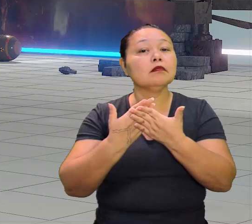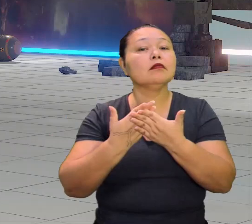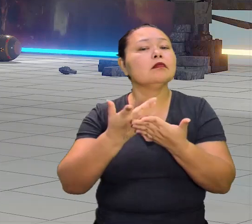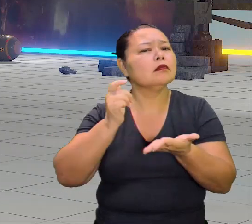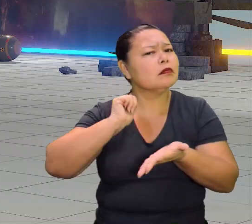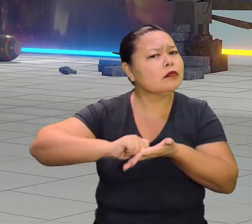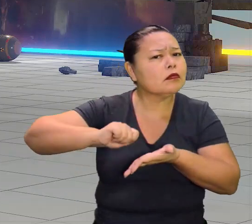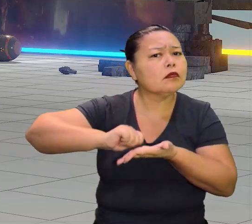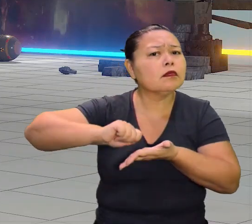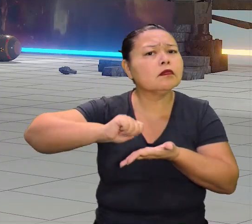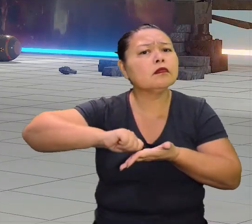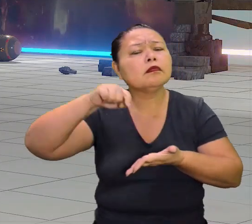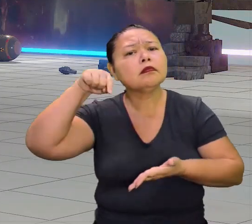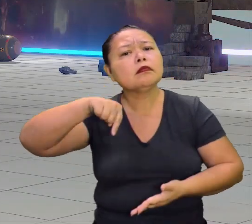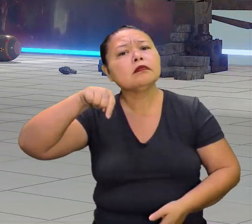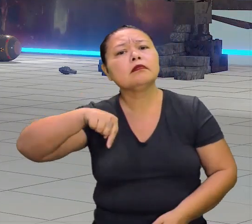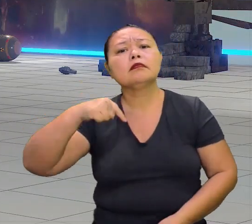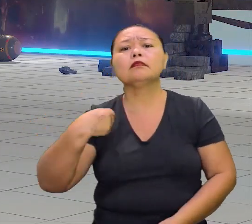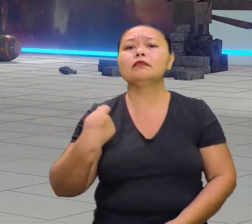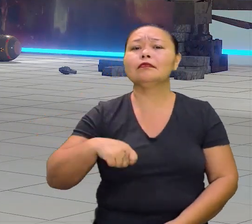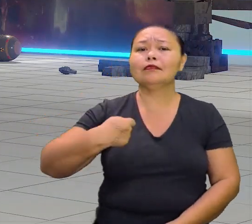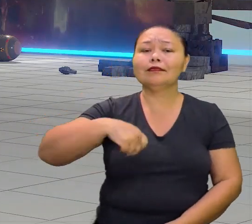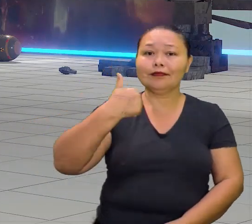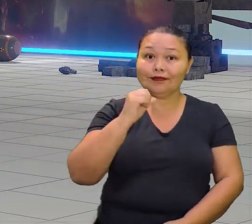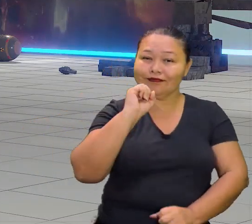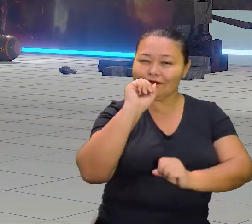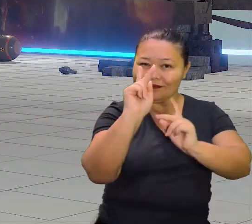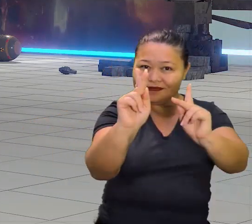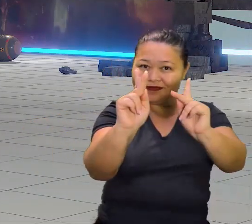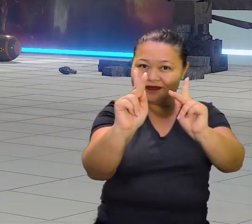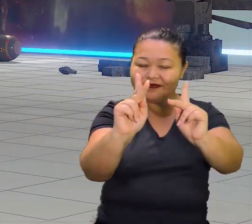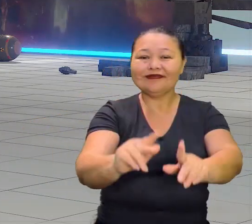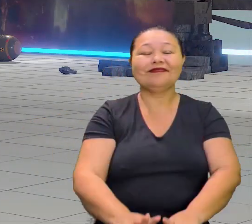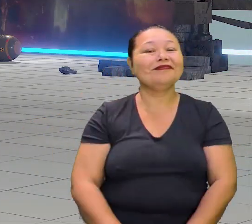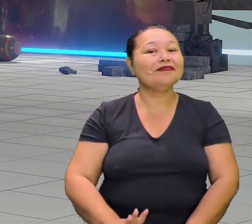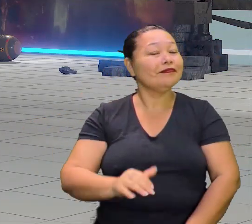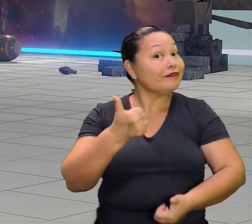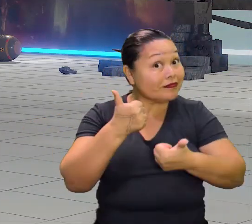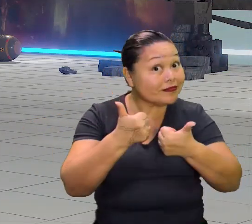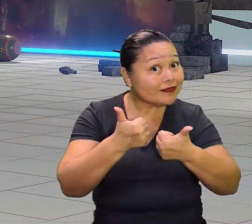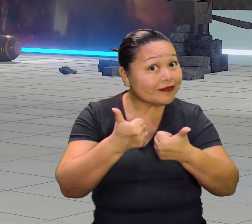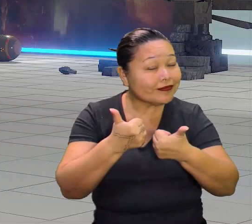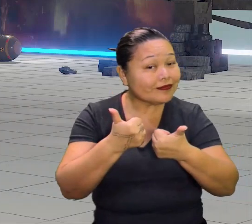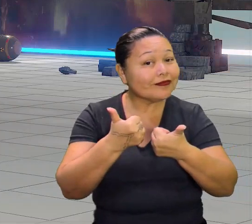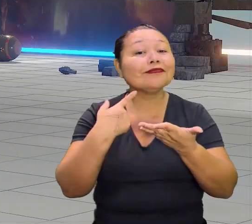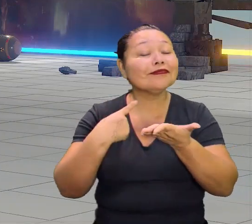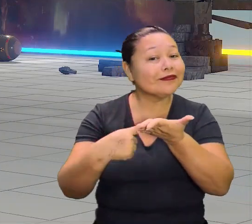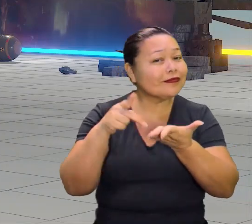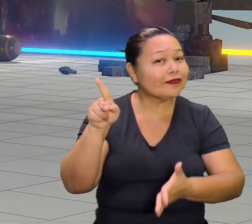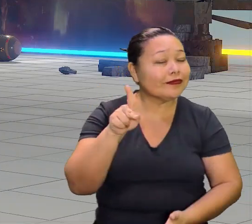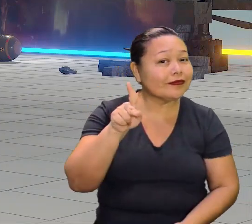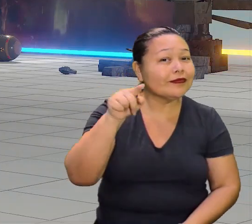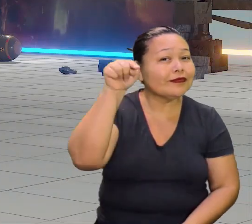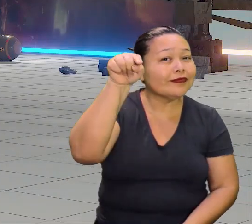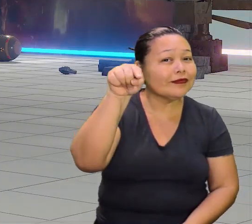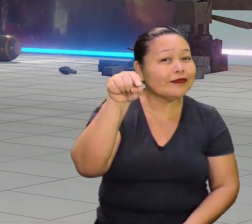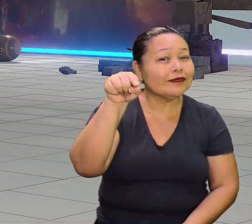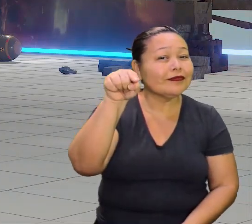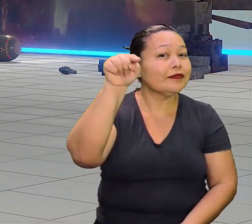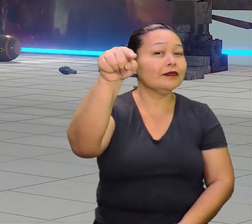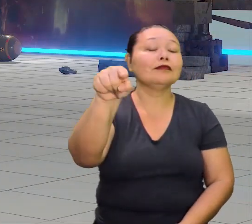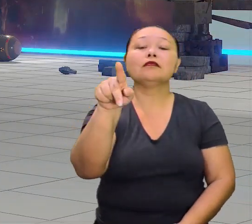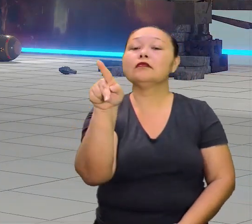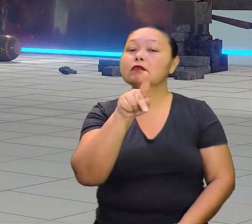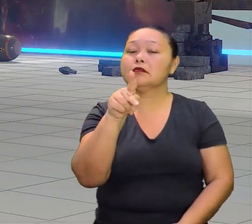procure anotar tudo que for preciso. Fechou? Posso contar com vocês? Professor, você aí que está na